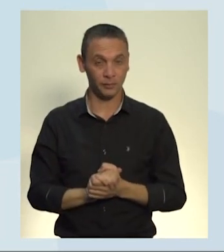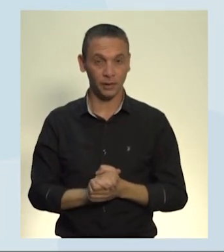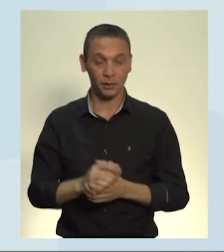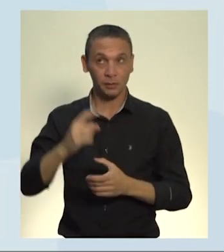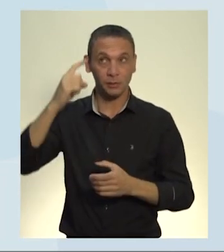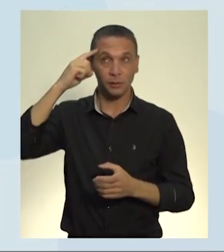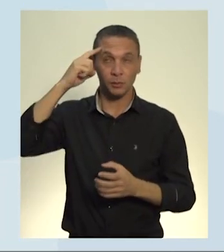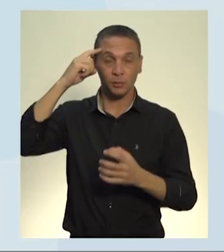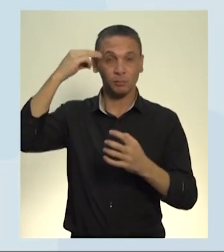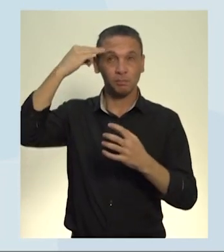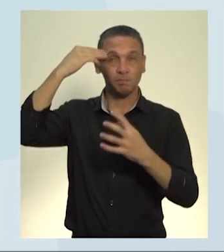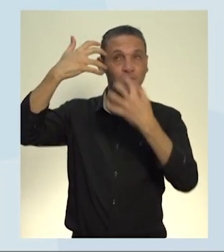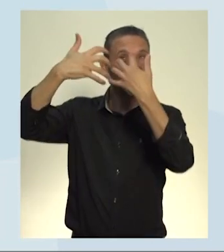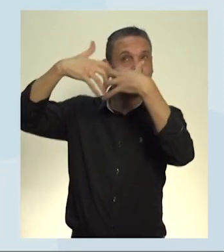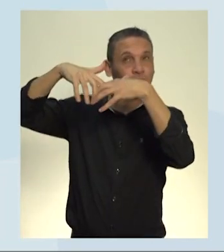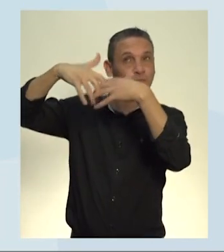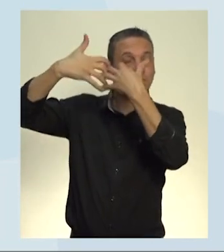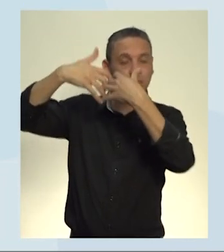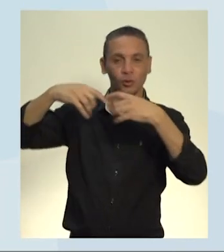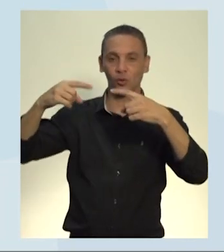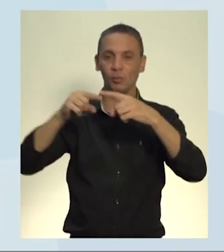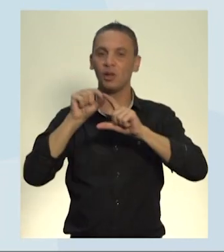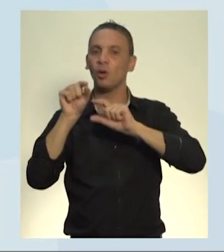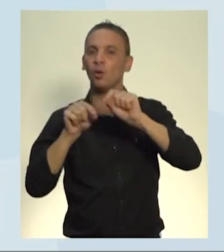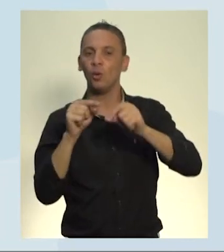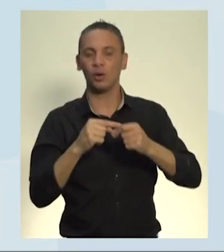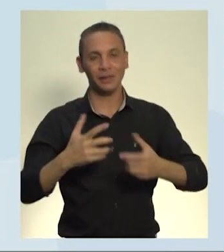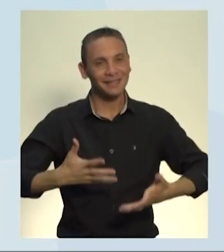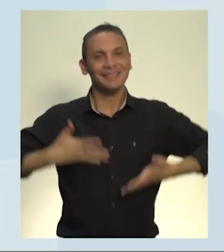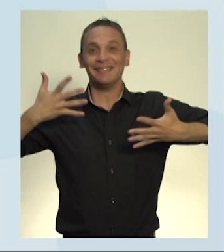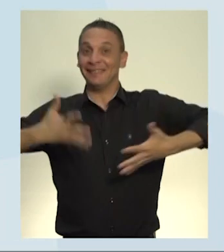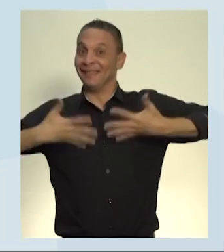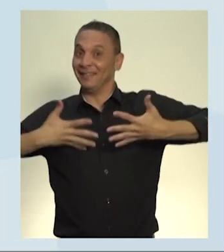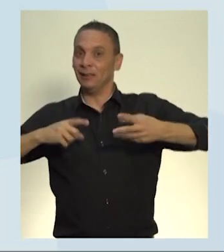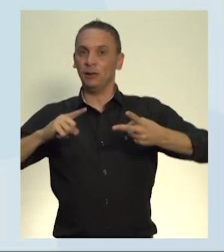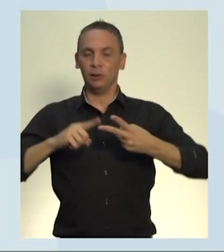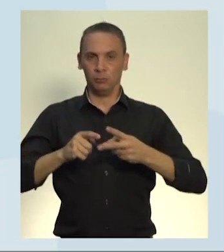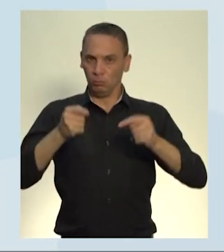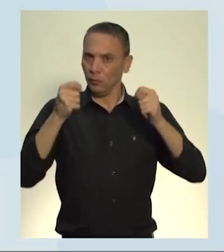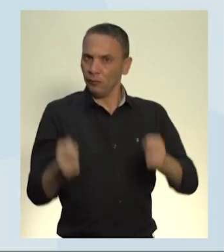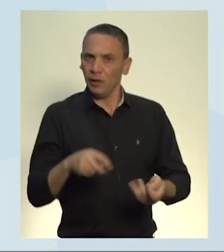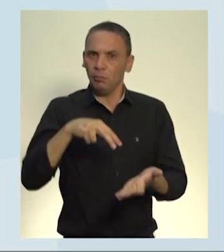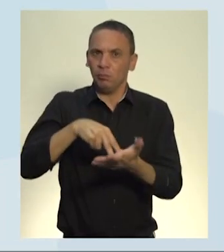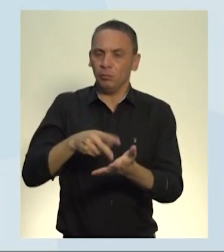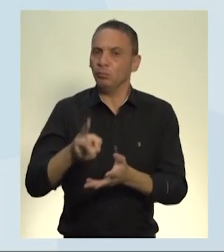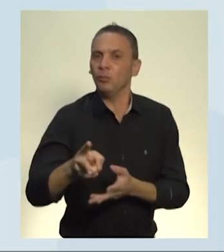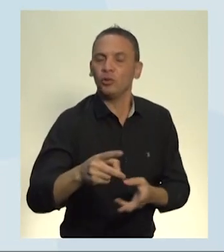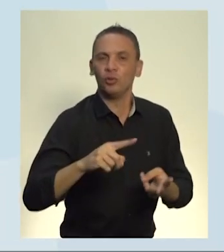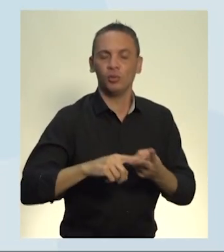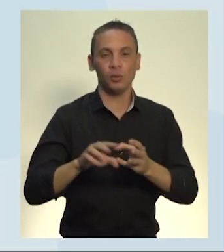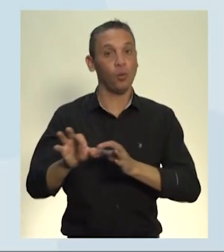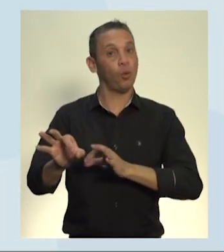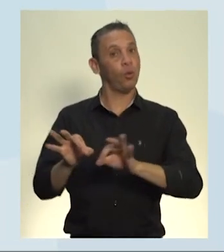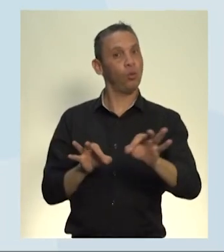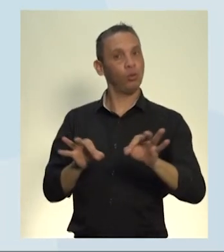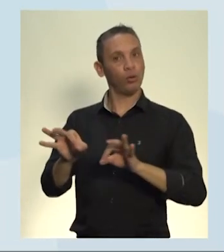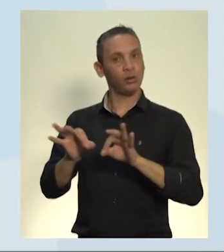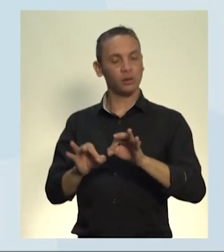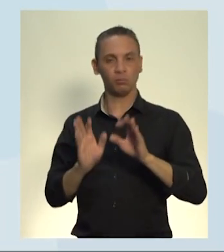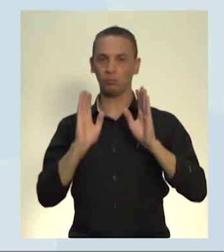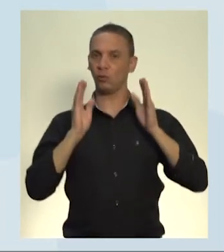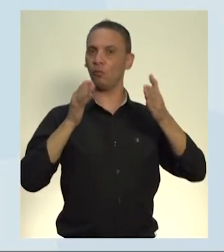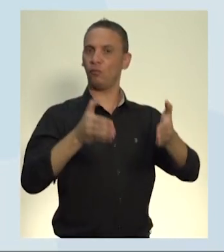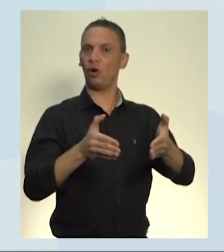socioemocionais que a gente viu nessa aula, elas são entusiasmo, determinação, organização,